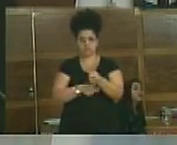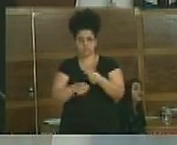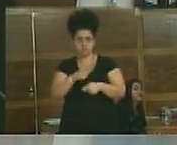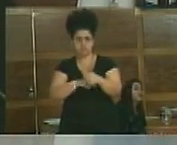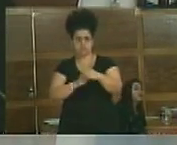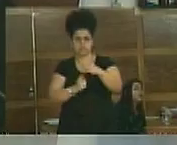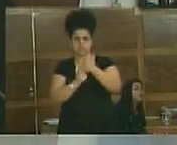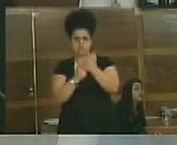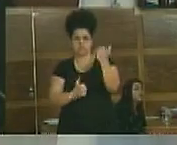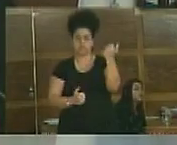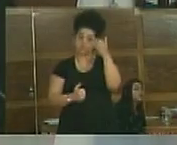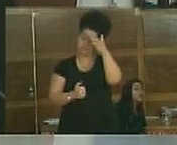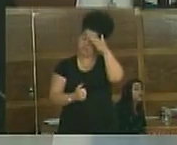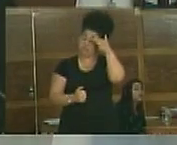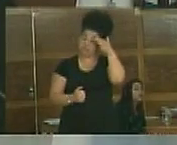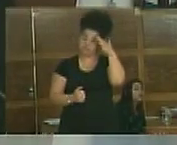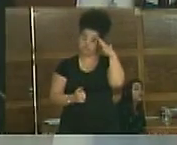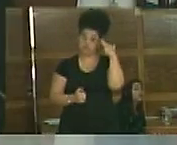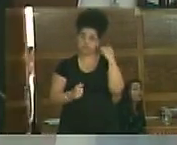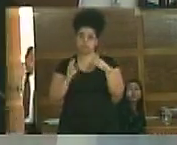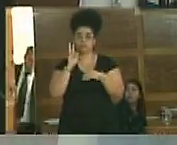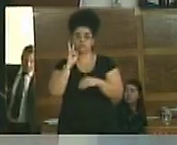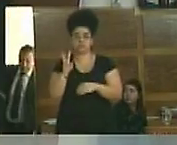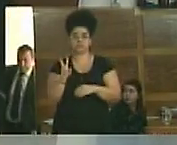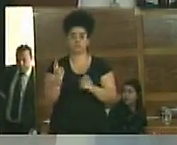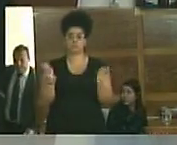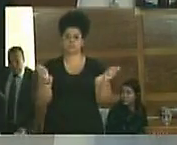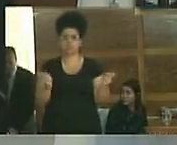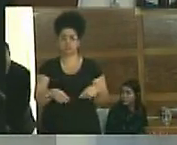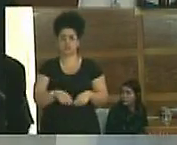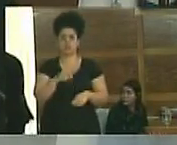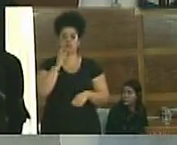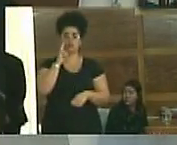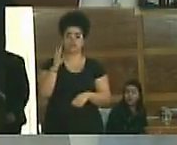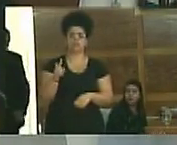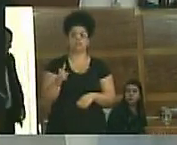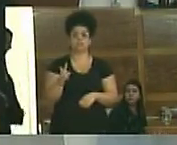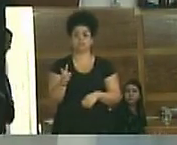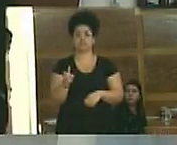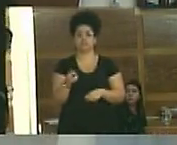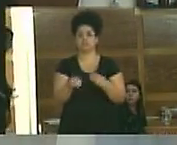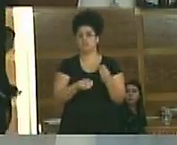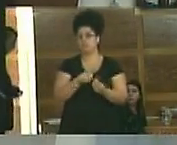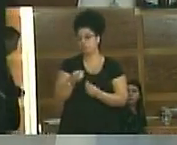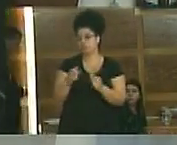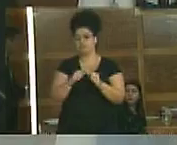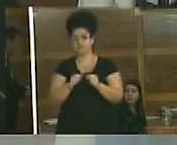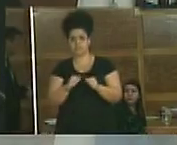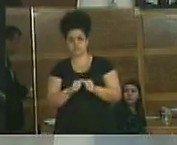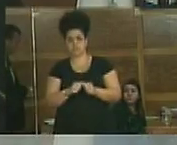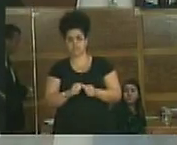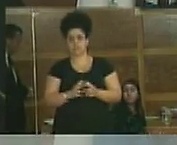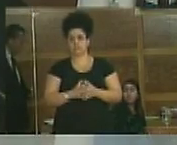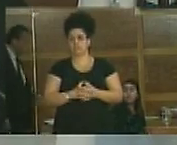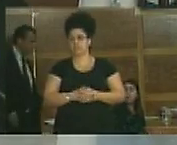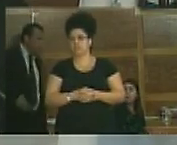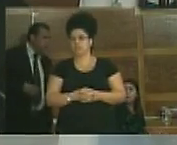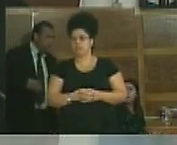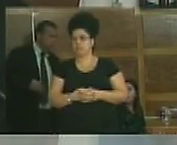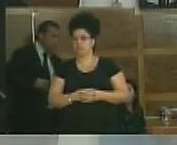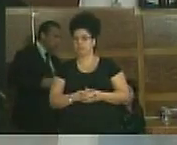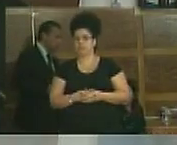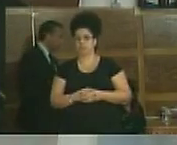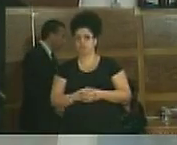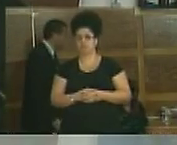administrativa lá, que é a NEM, né? Puderam olhar e ver, enfim, aonde seria feito. E aí, às